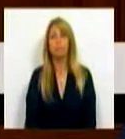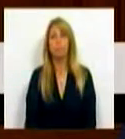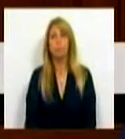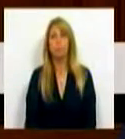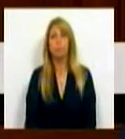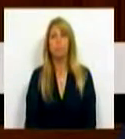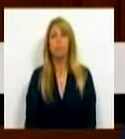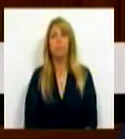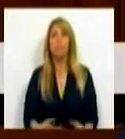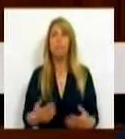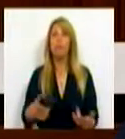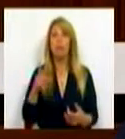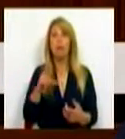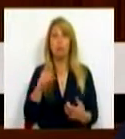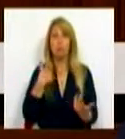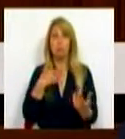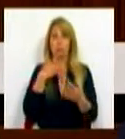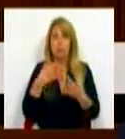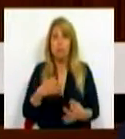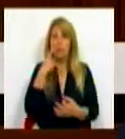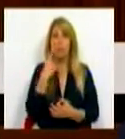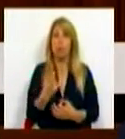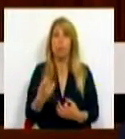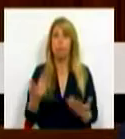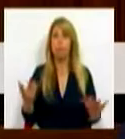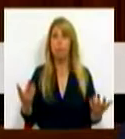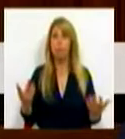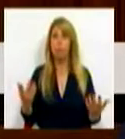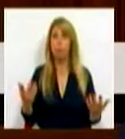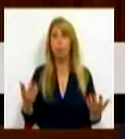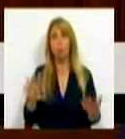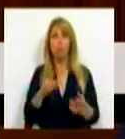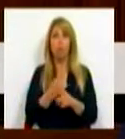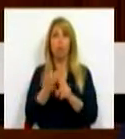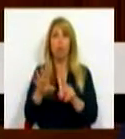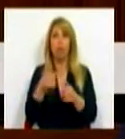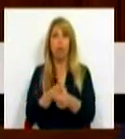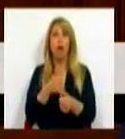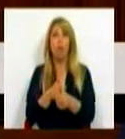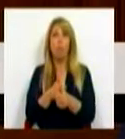E também com certeza deve ter reparado que acompanhou a evolução do crédito vencido.